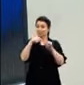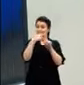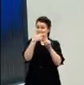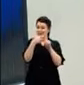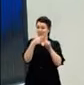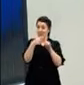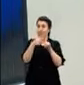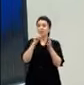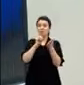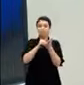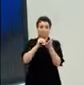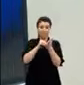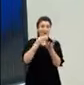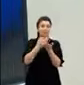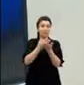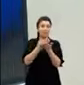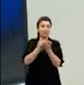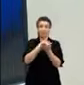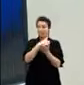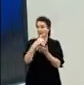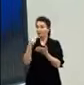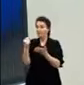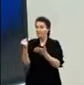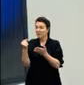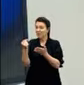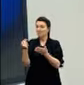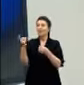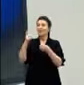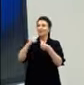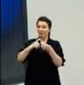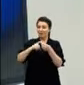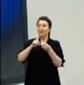falta aulas, hein? Não nos abandone. Volte com a gente que